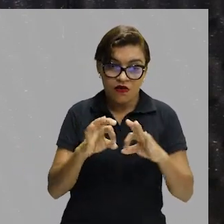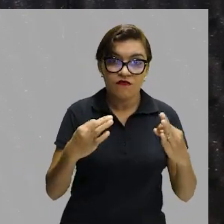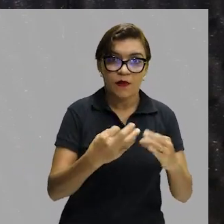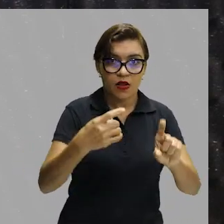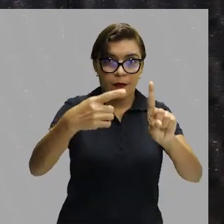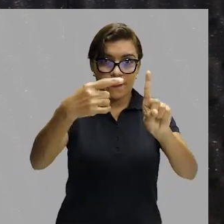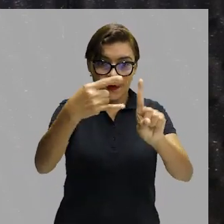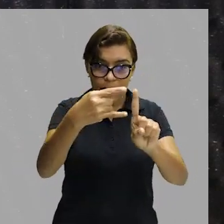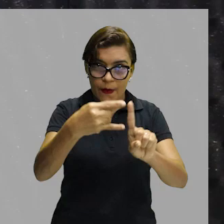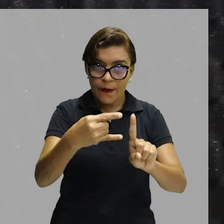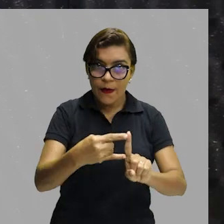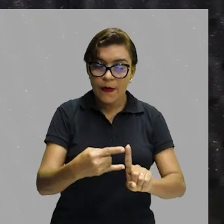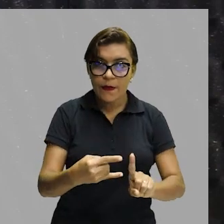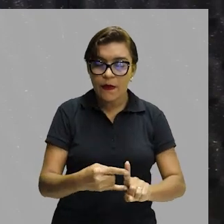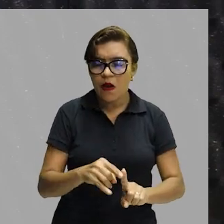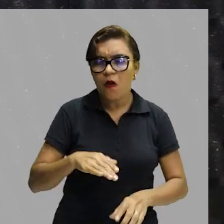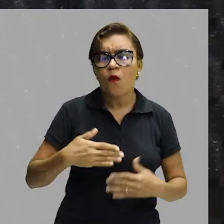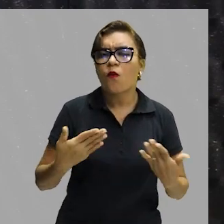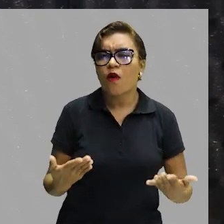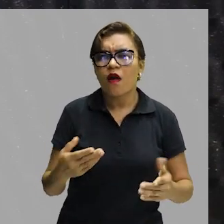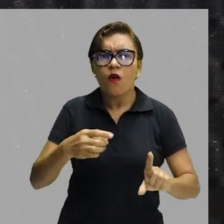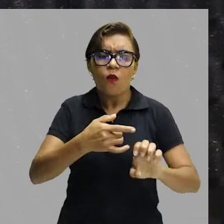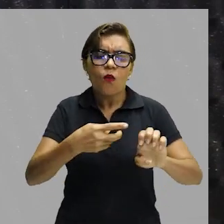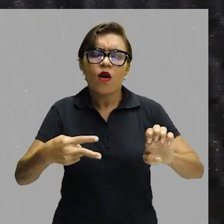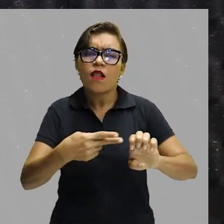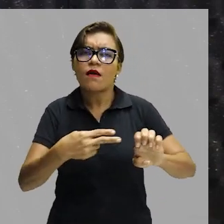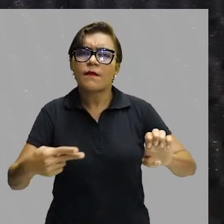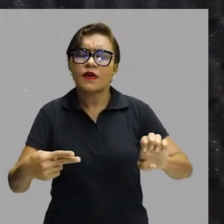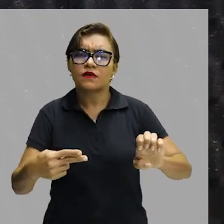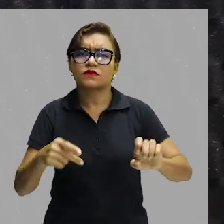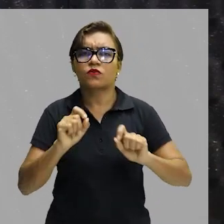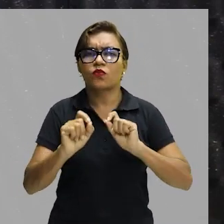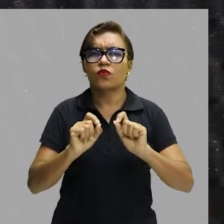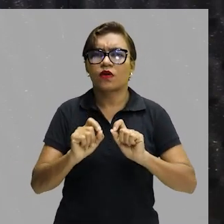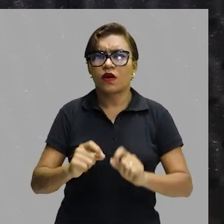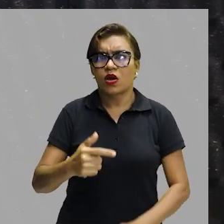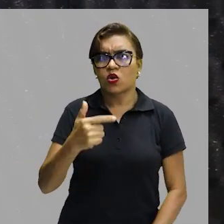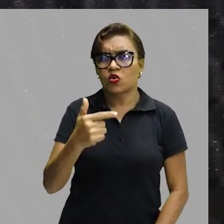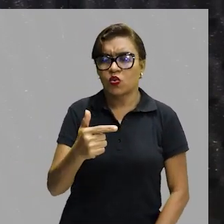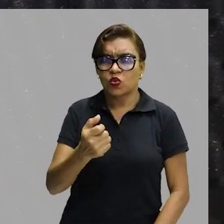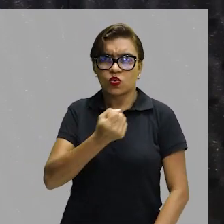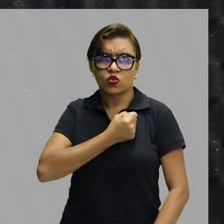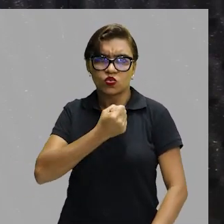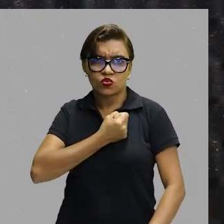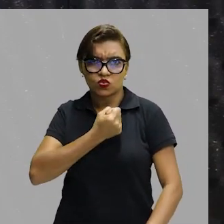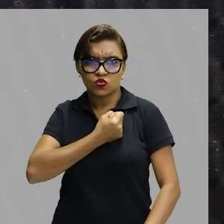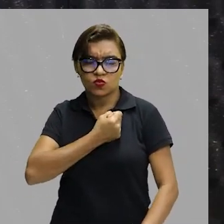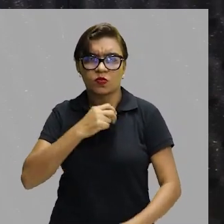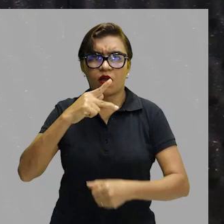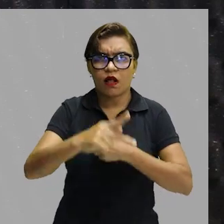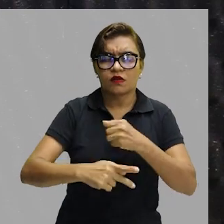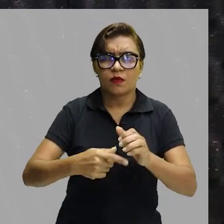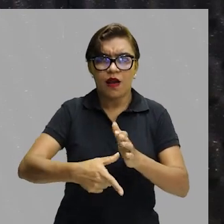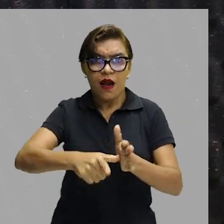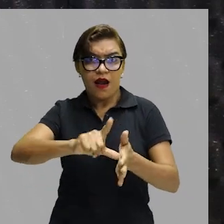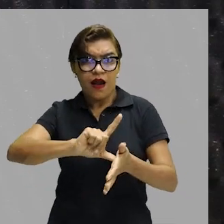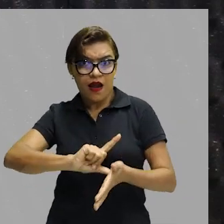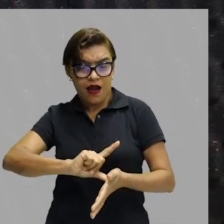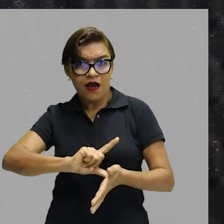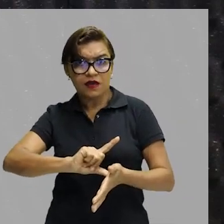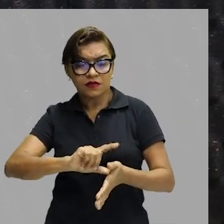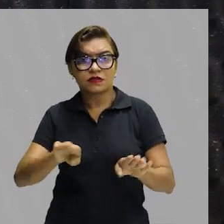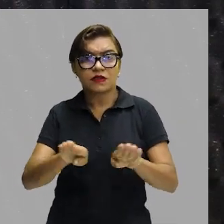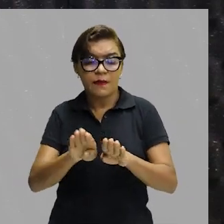famílias. Então, qual é a família do elemento que está? 2 números atômicos antes e 2 números